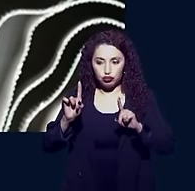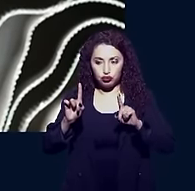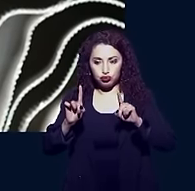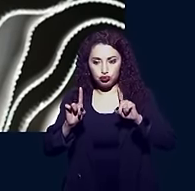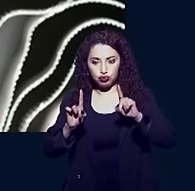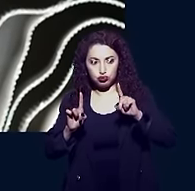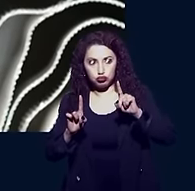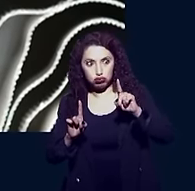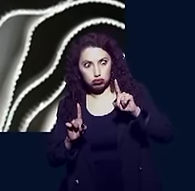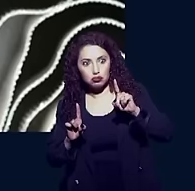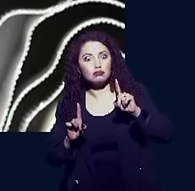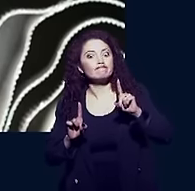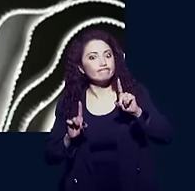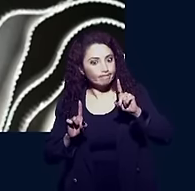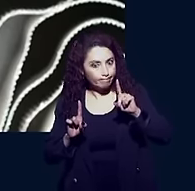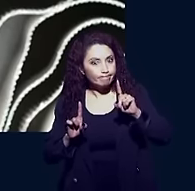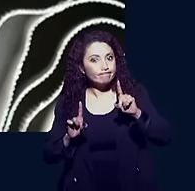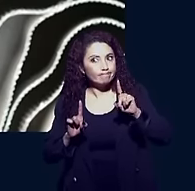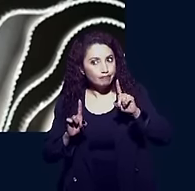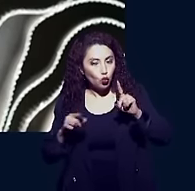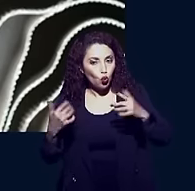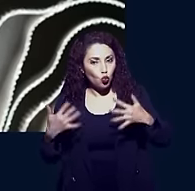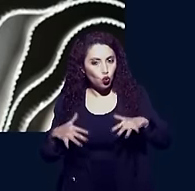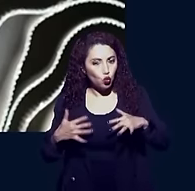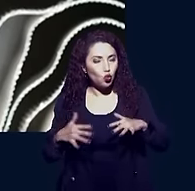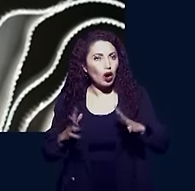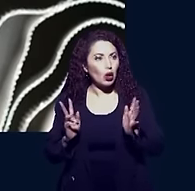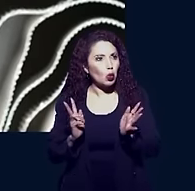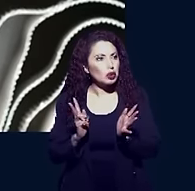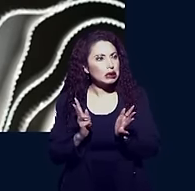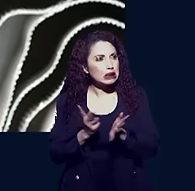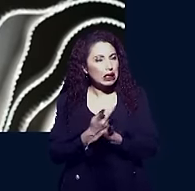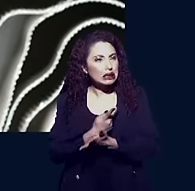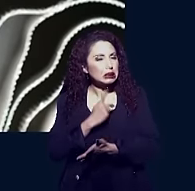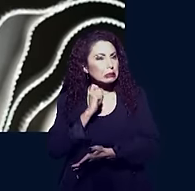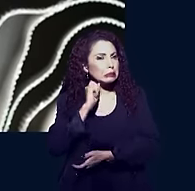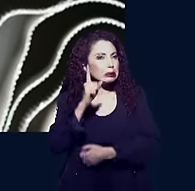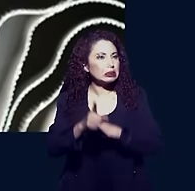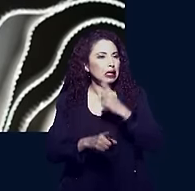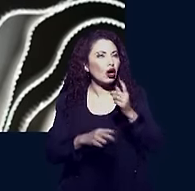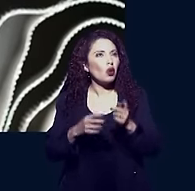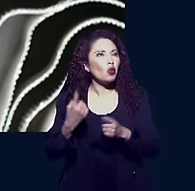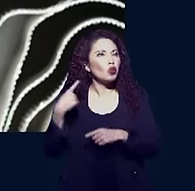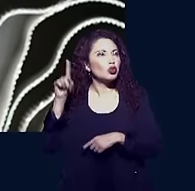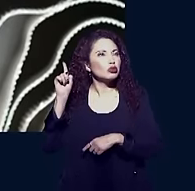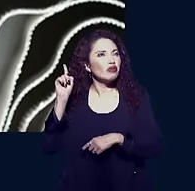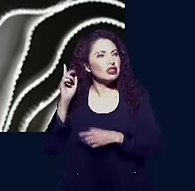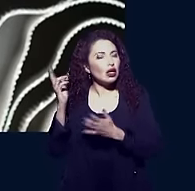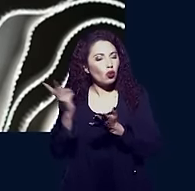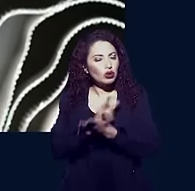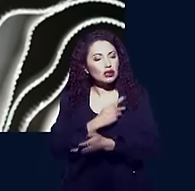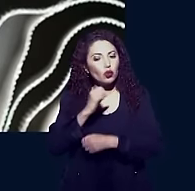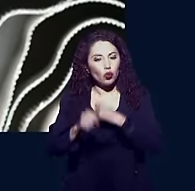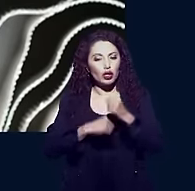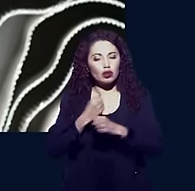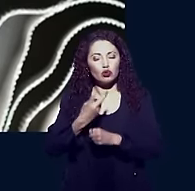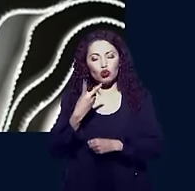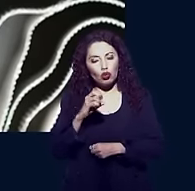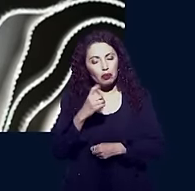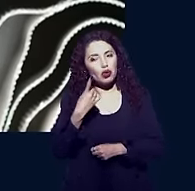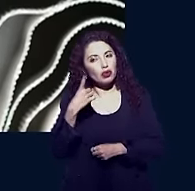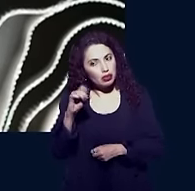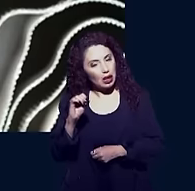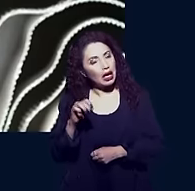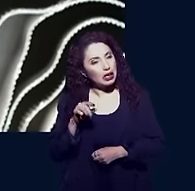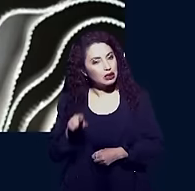rara ela acontece pouco a última vez que aconteceu foi em 2010 isso é bom para mercados emergentes